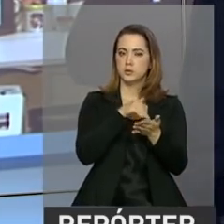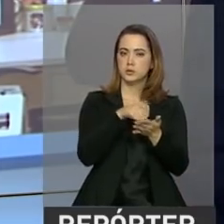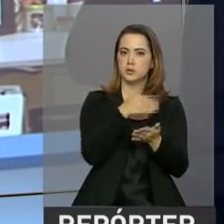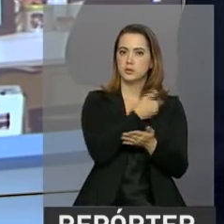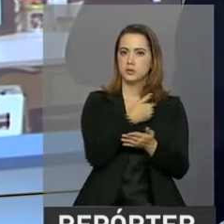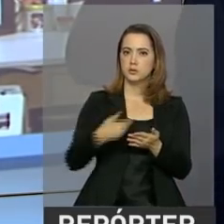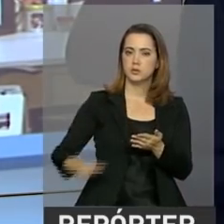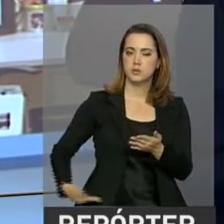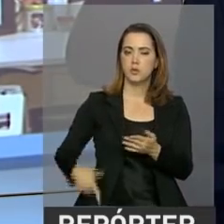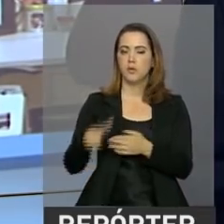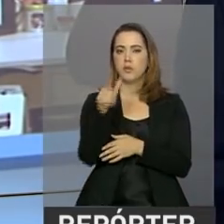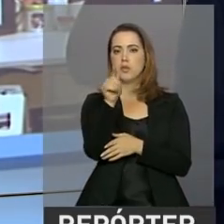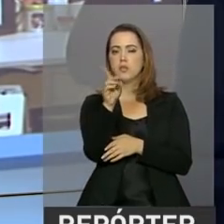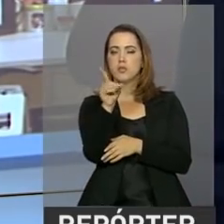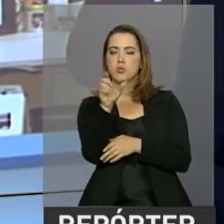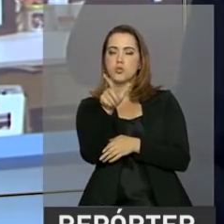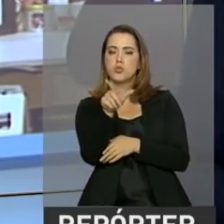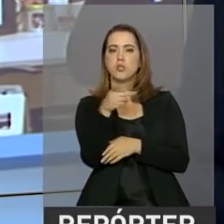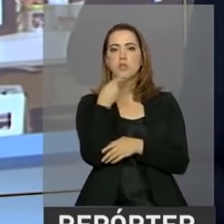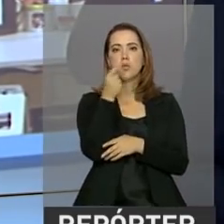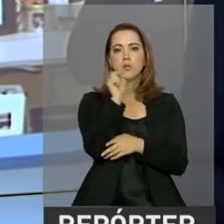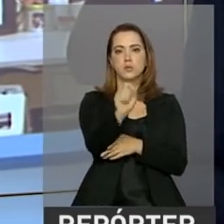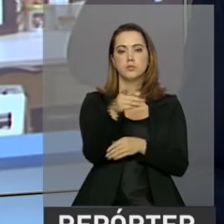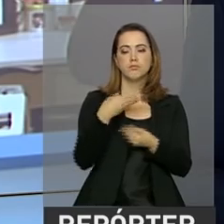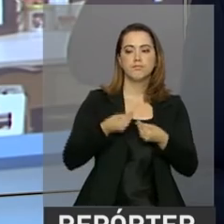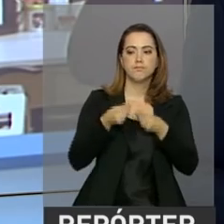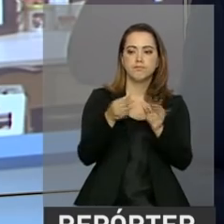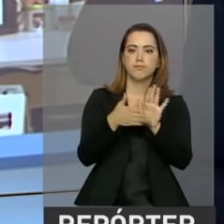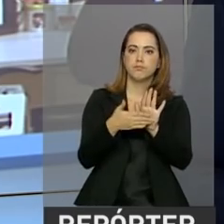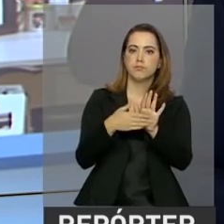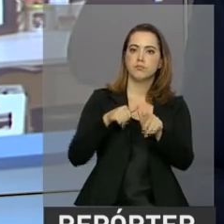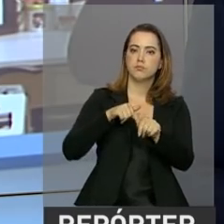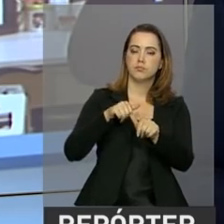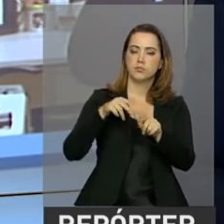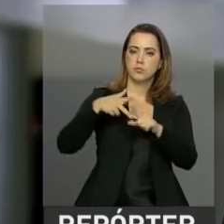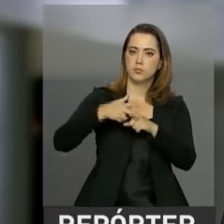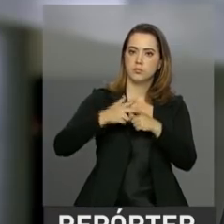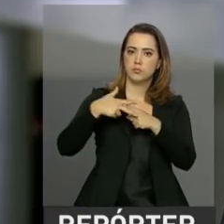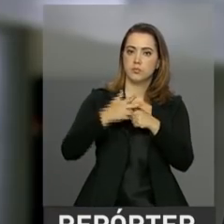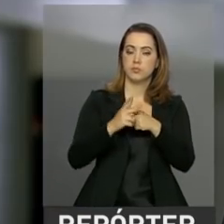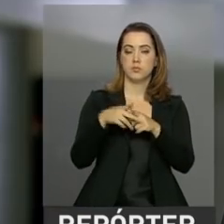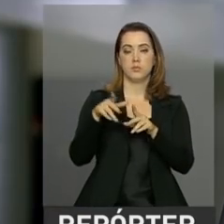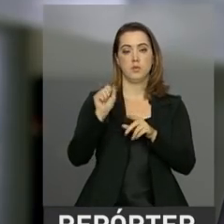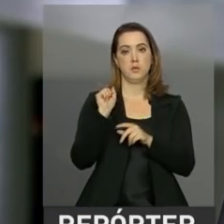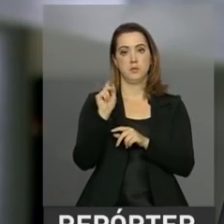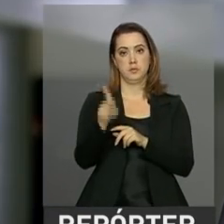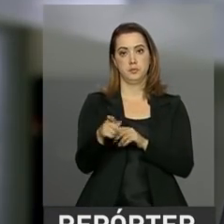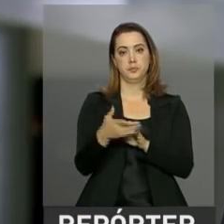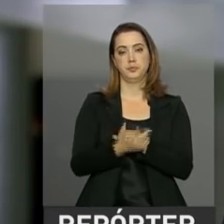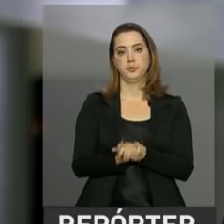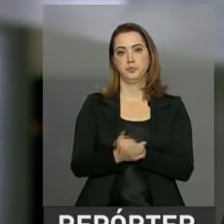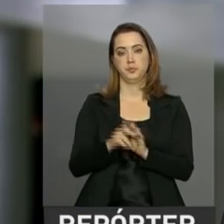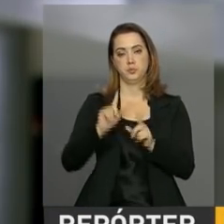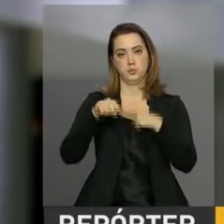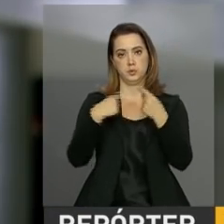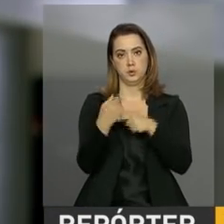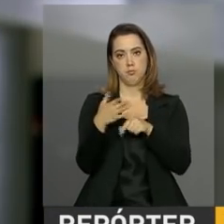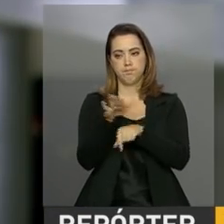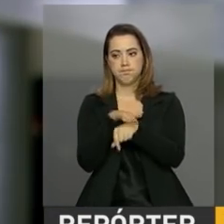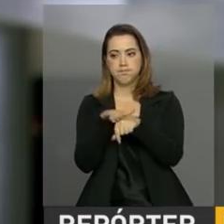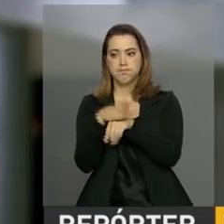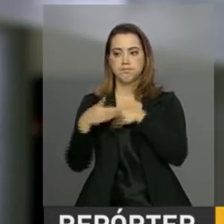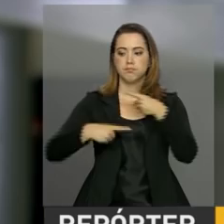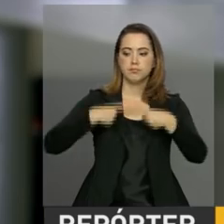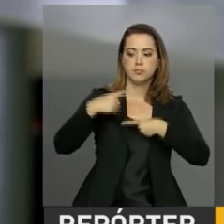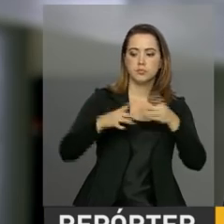enviar ao Congresso, ainda em setembro, a proposta de reforma da Previdência. Depois de conversas com partidos da base aliada